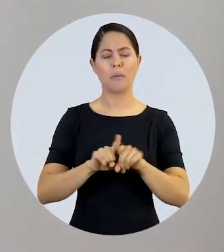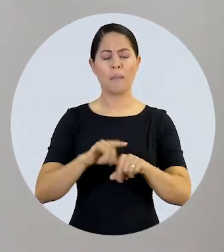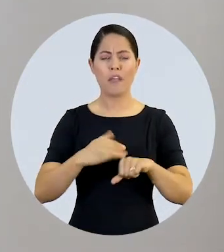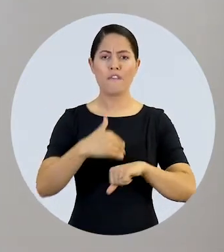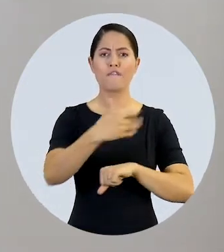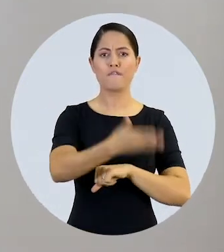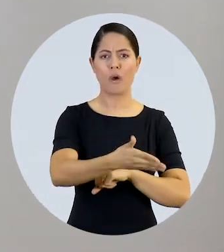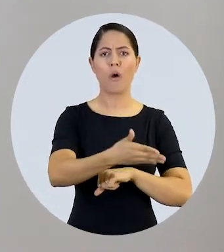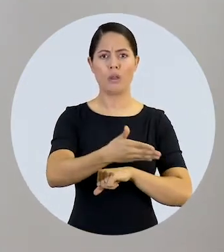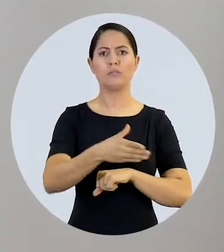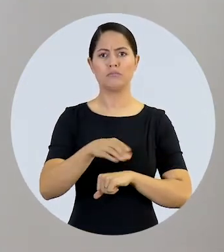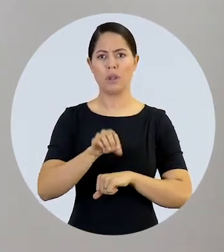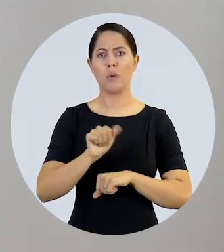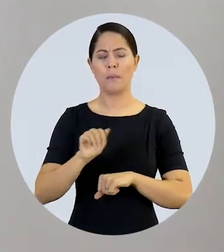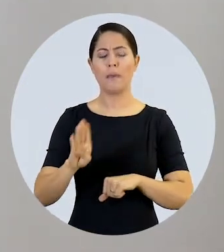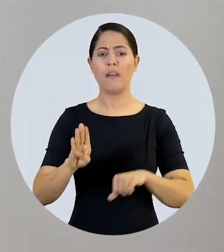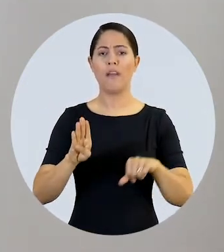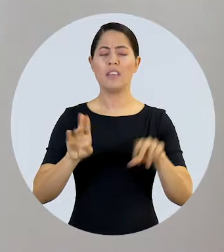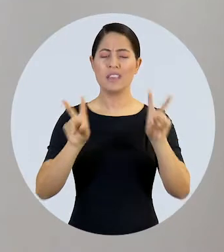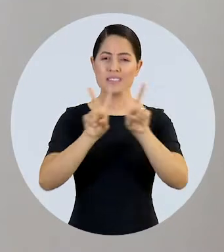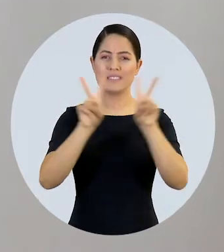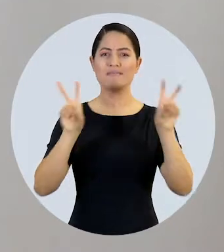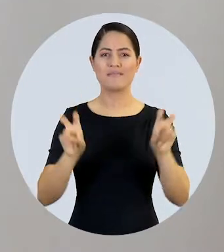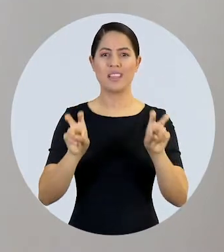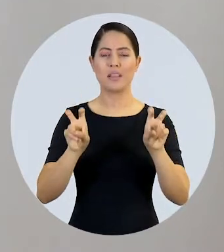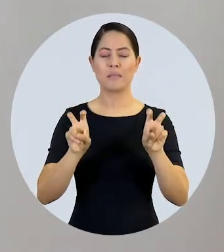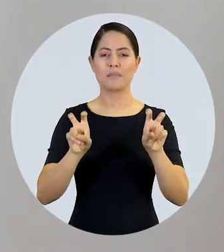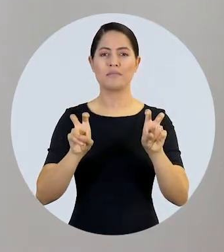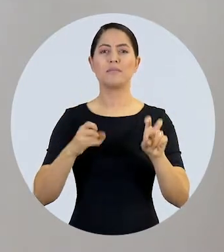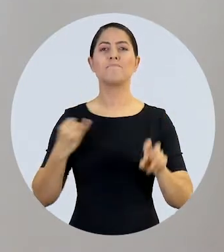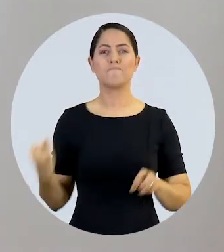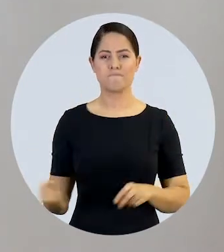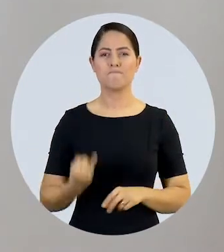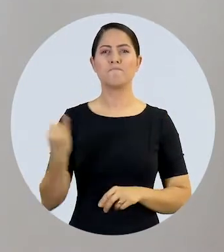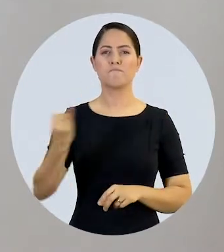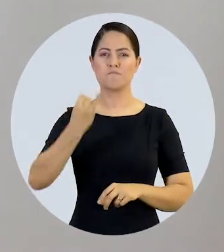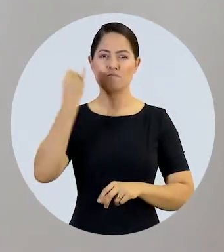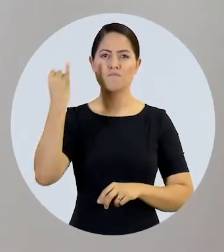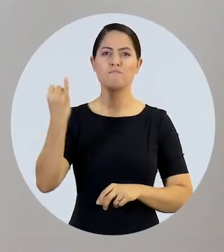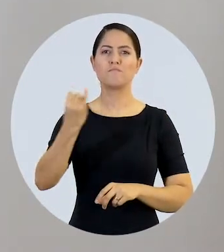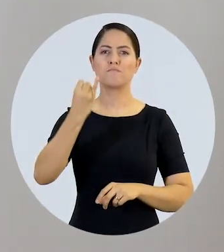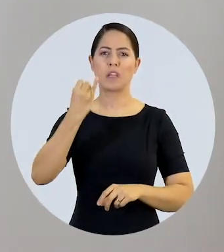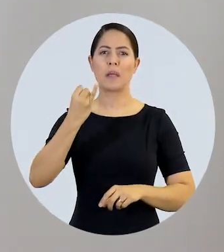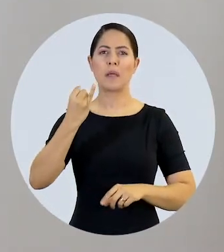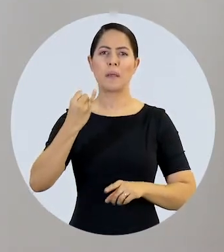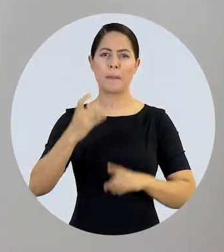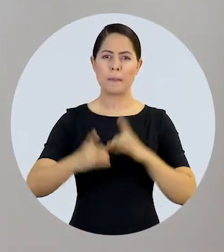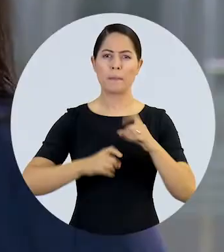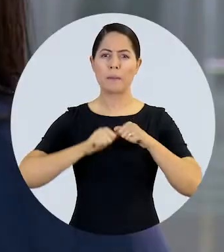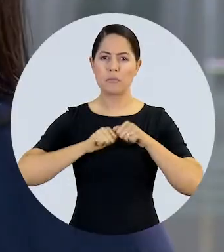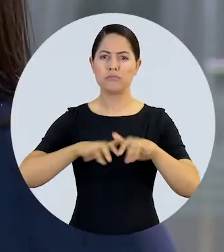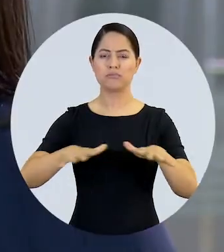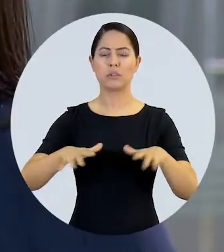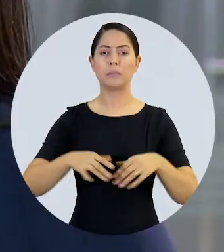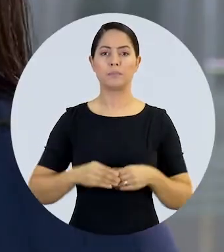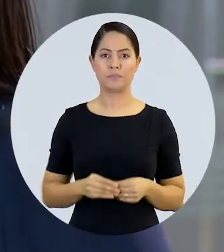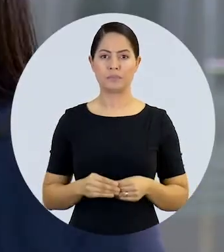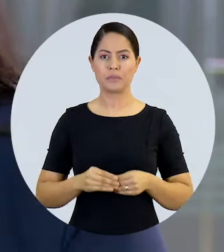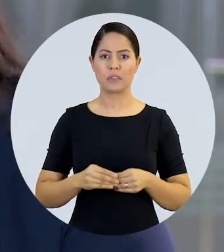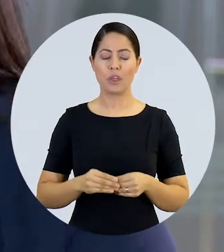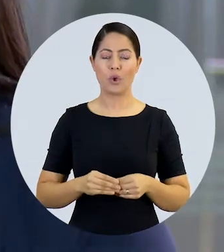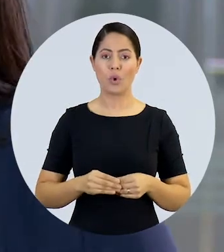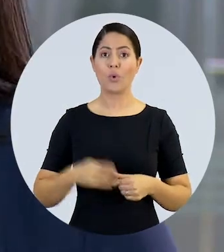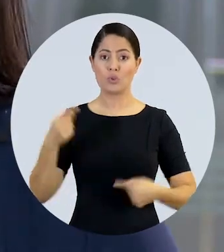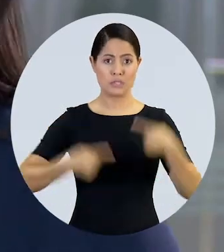também fora delas, e esse tema vem sendo cada vez mais discutido. Os debates sobre o tema